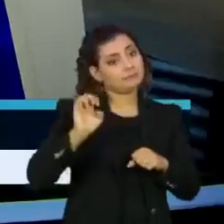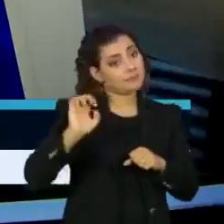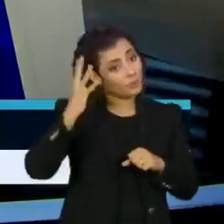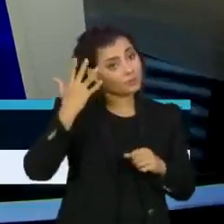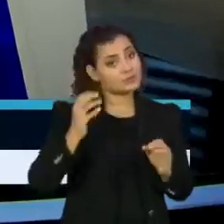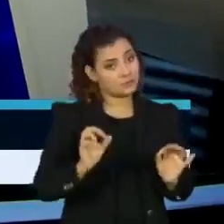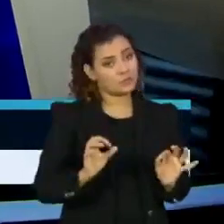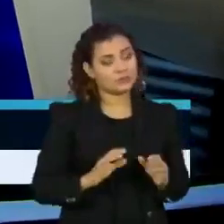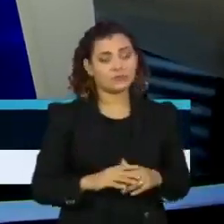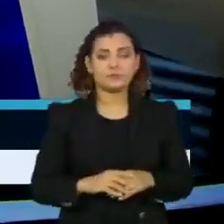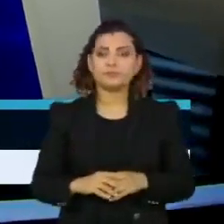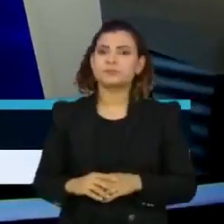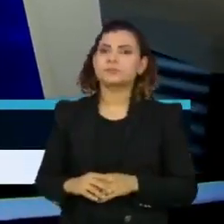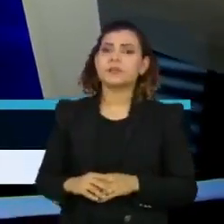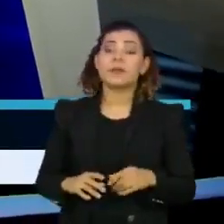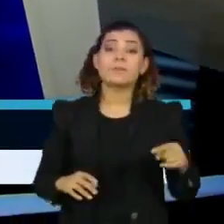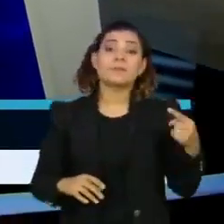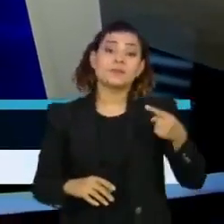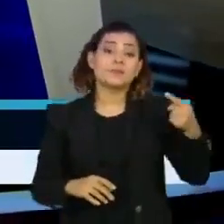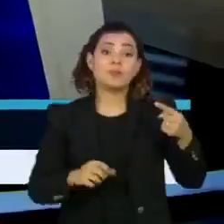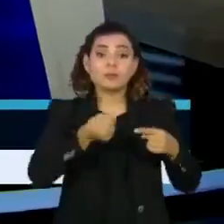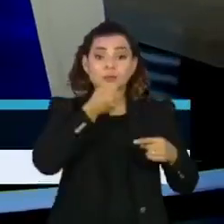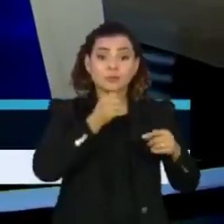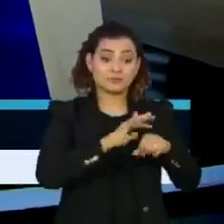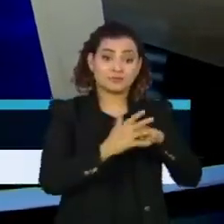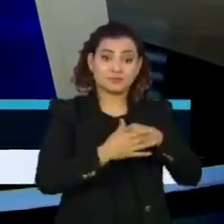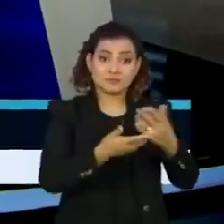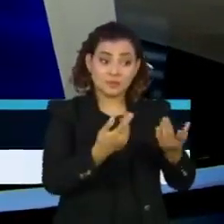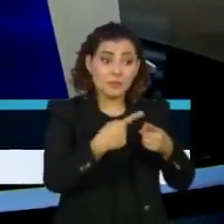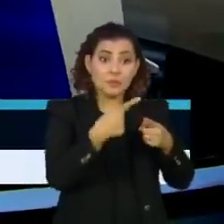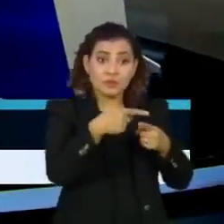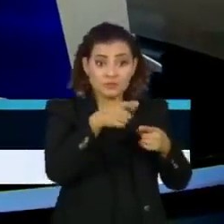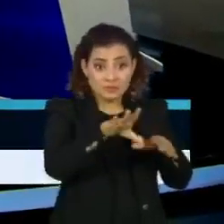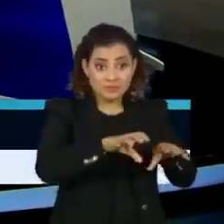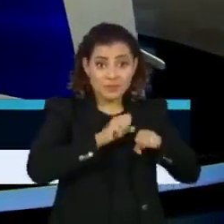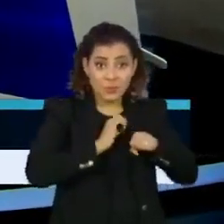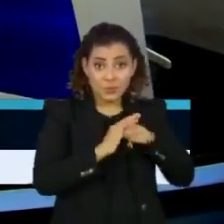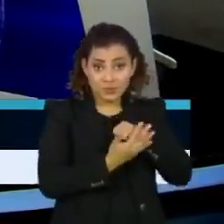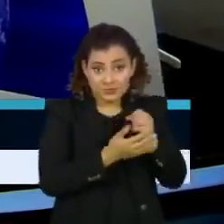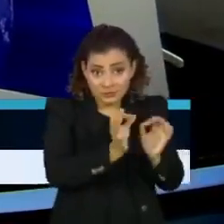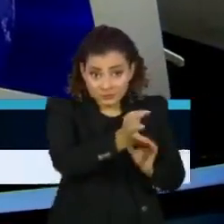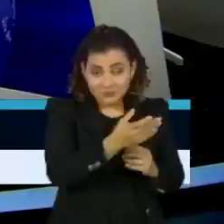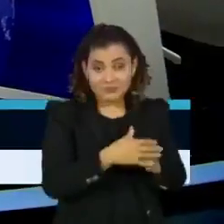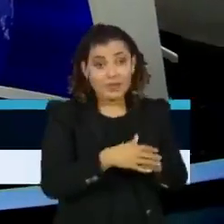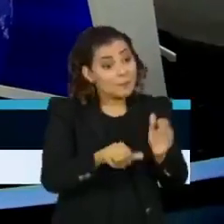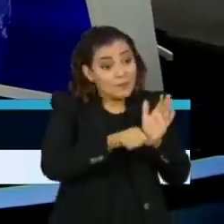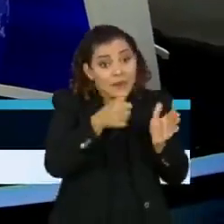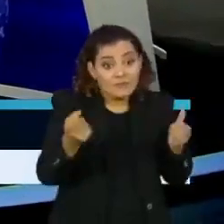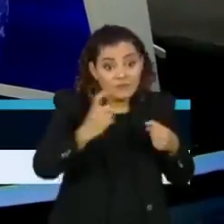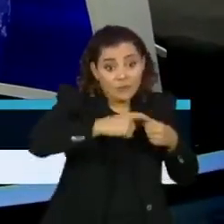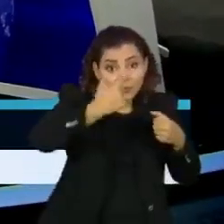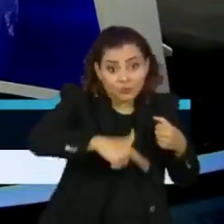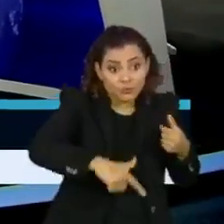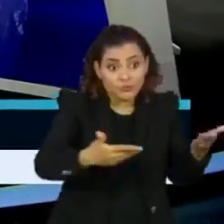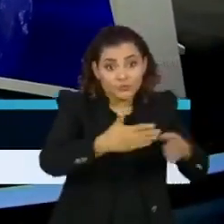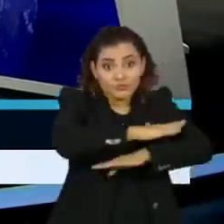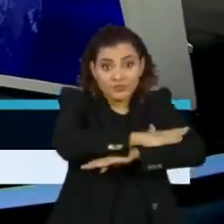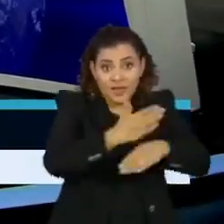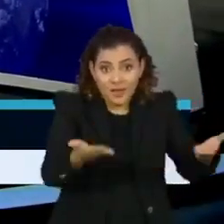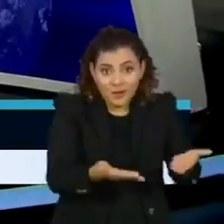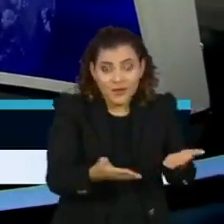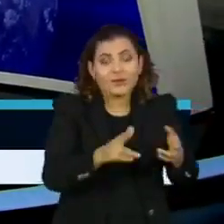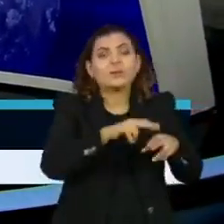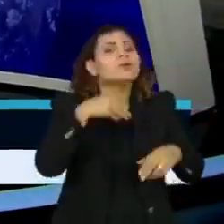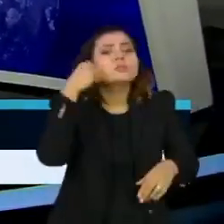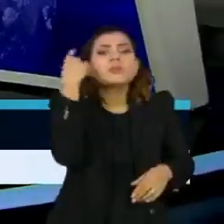a onde é esse é o primeiro jornal que você faz depois que foi contaminado pelo coronavírus Eu queria saber como é que foi a sua